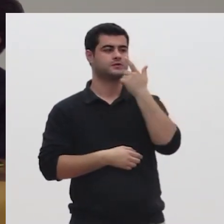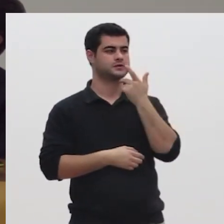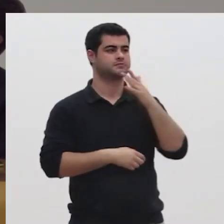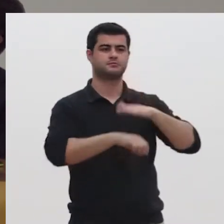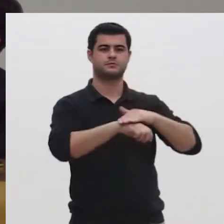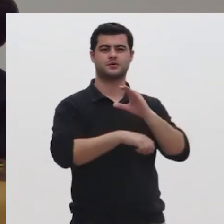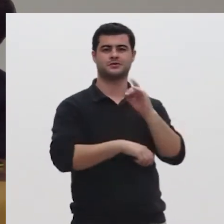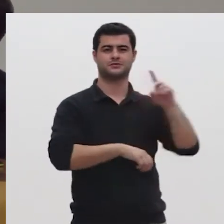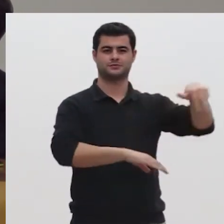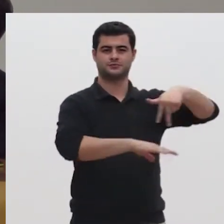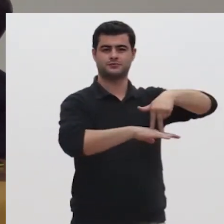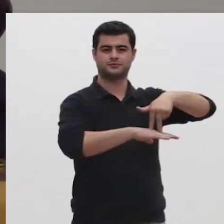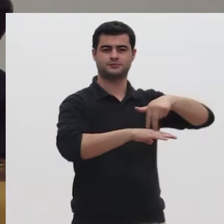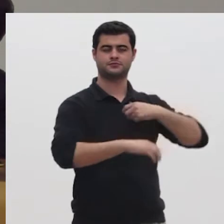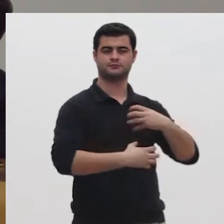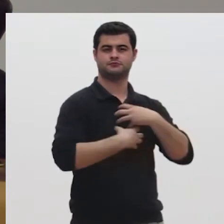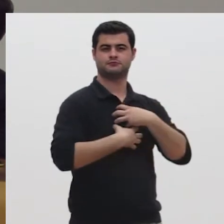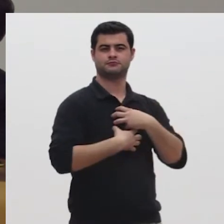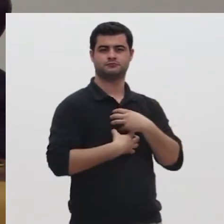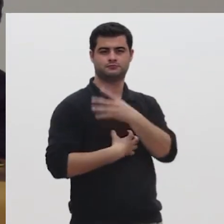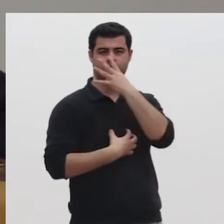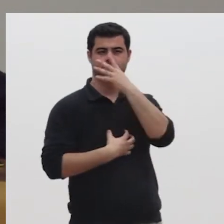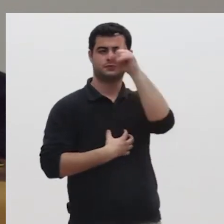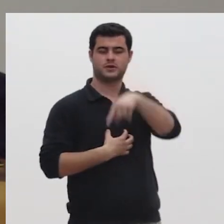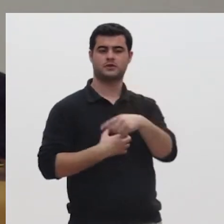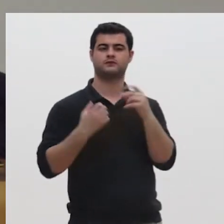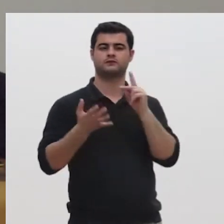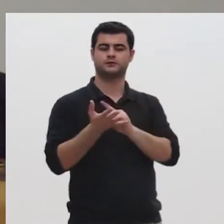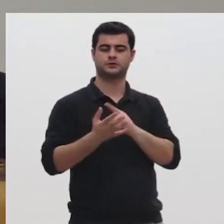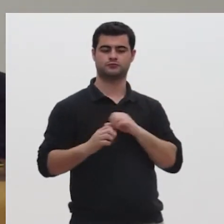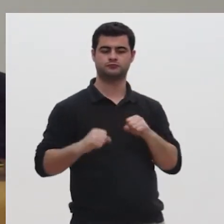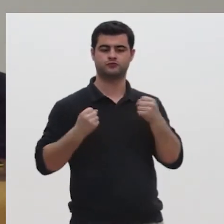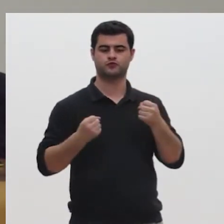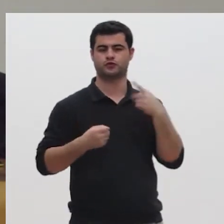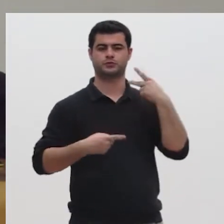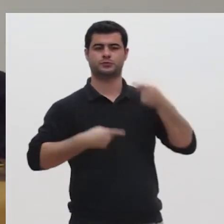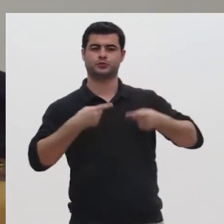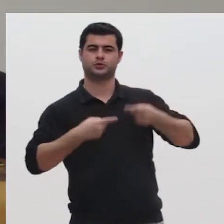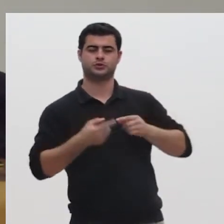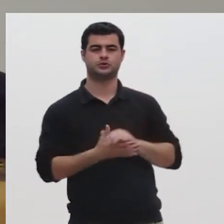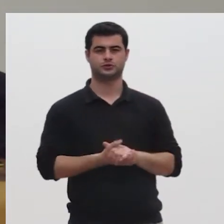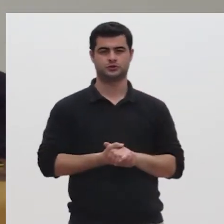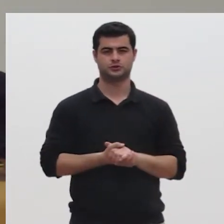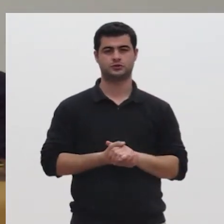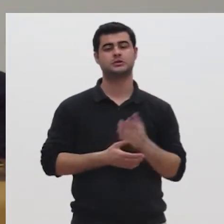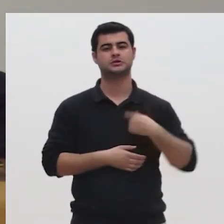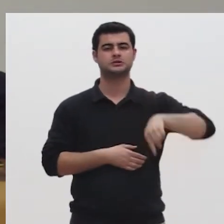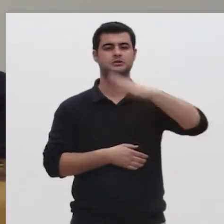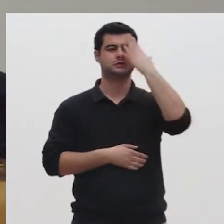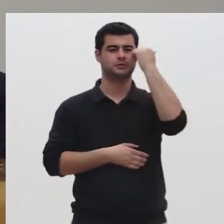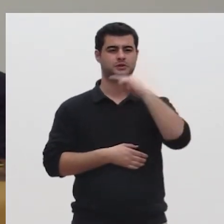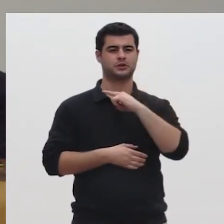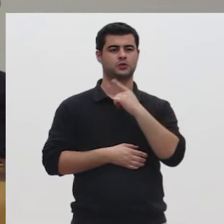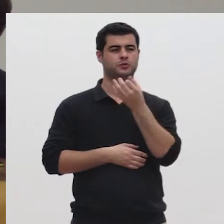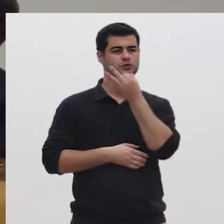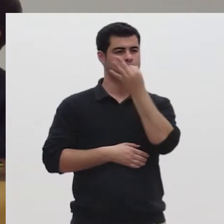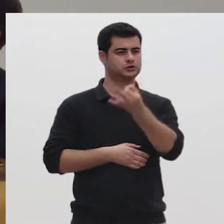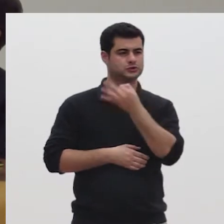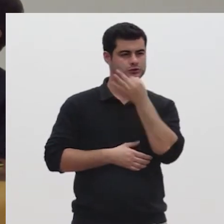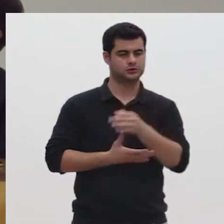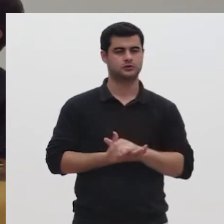o desalento que acrescente com a política. Mas há, além de fecundar a esperança, uma sugestão a